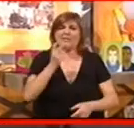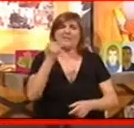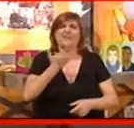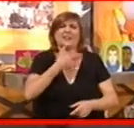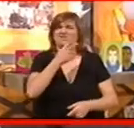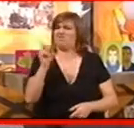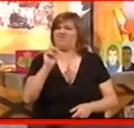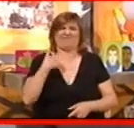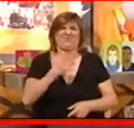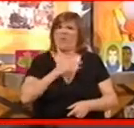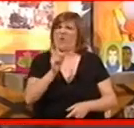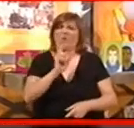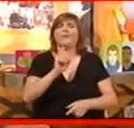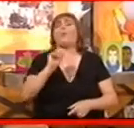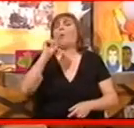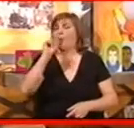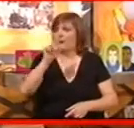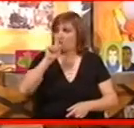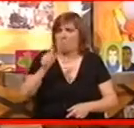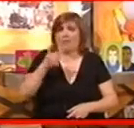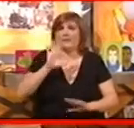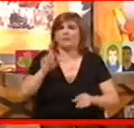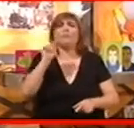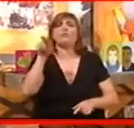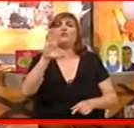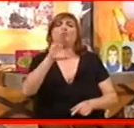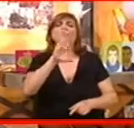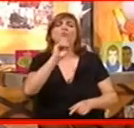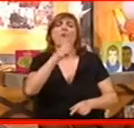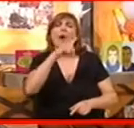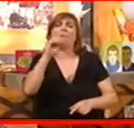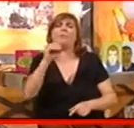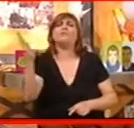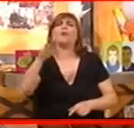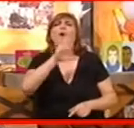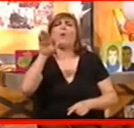nada dele. Então tens hipóteses de ganhar. E tu como é que te chamas? João. João, vens de onde? Santarém.